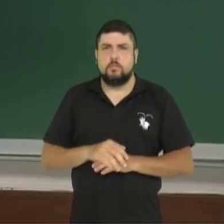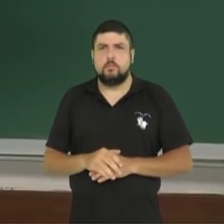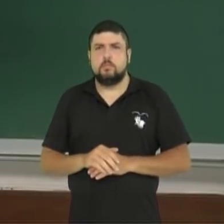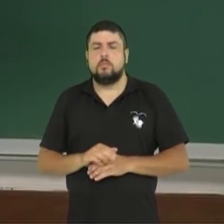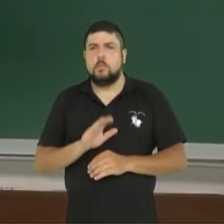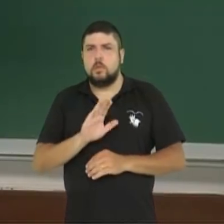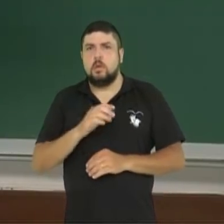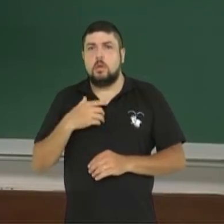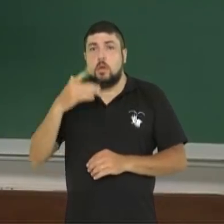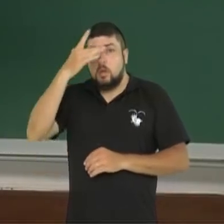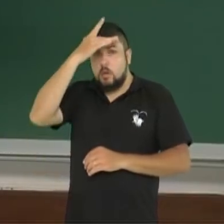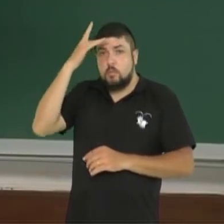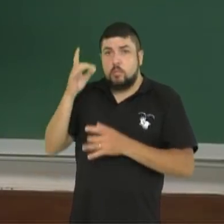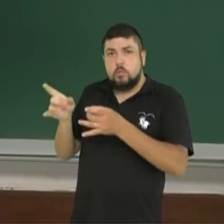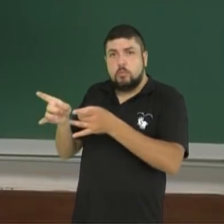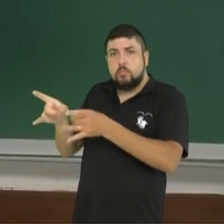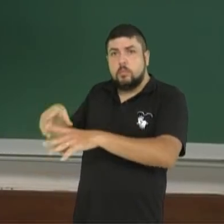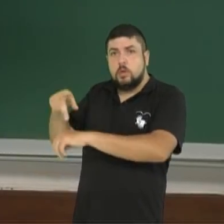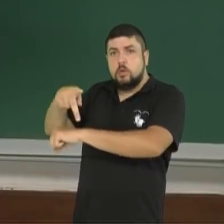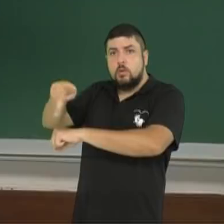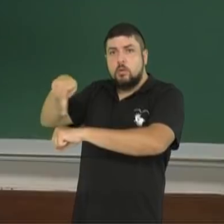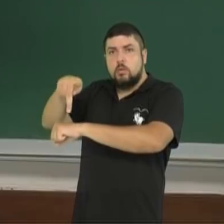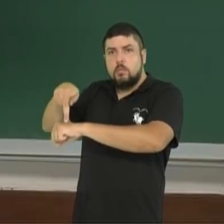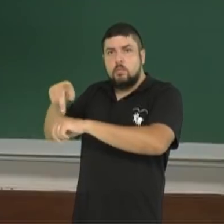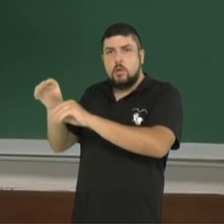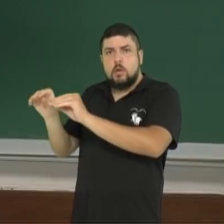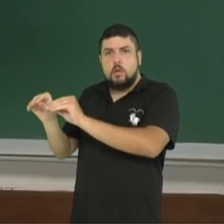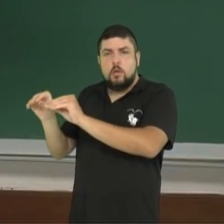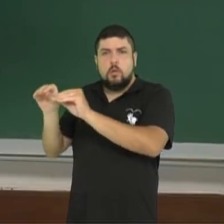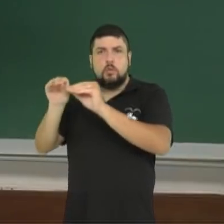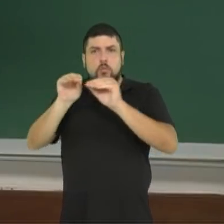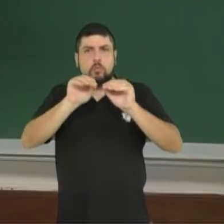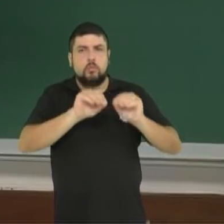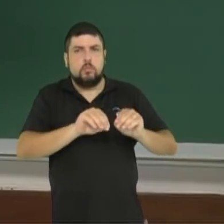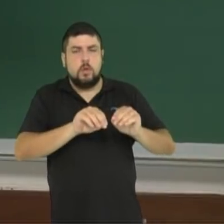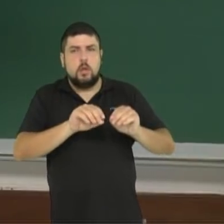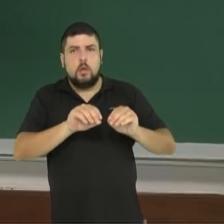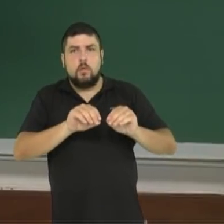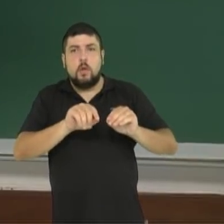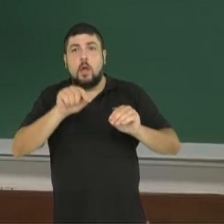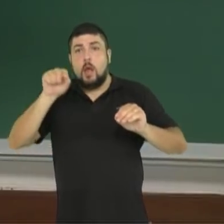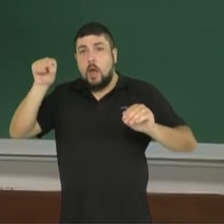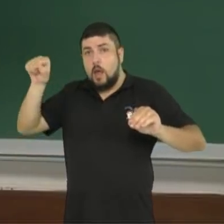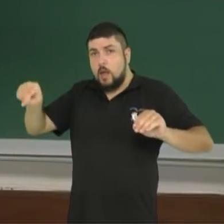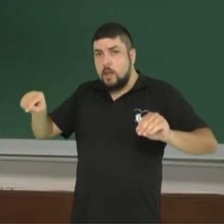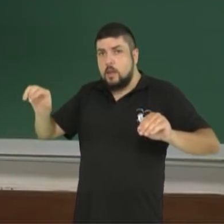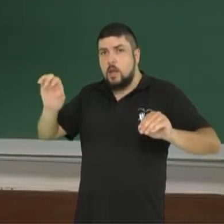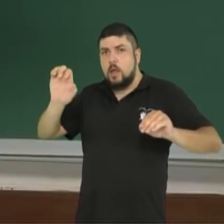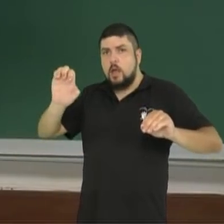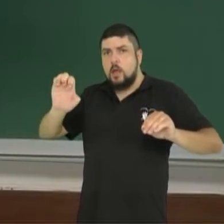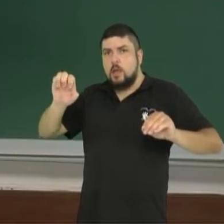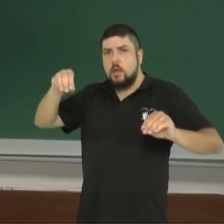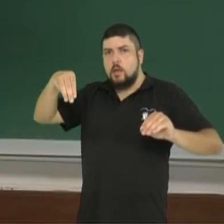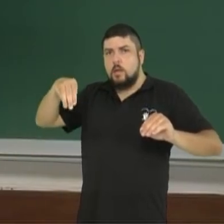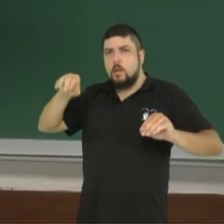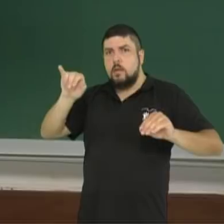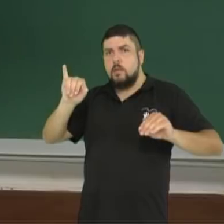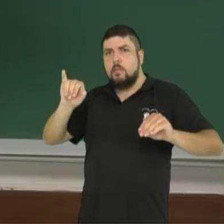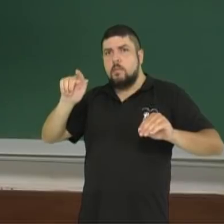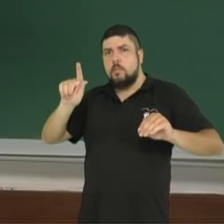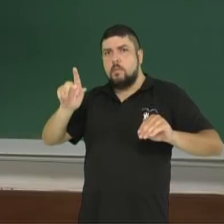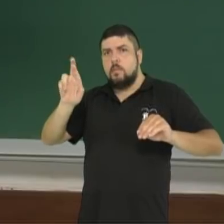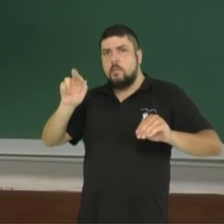país de origem, a gente diz que ela é emigrante. Quando ela saiu, e significa que saiu, né?